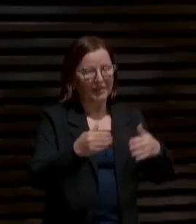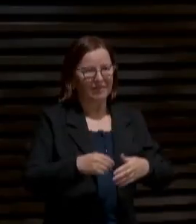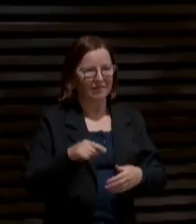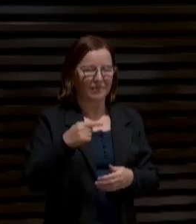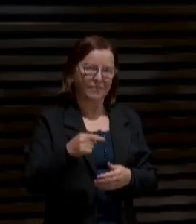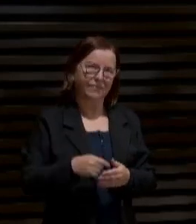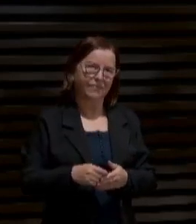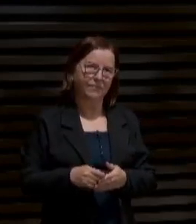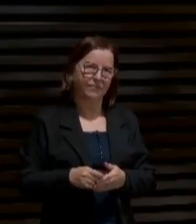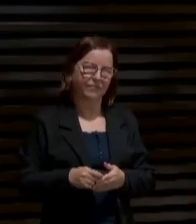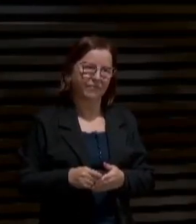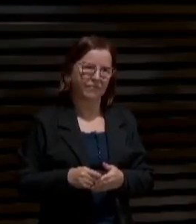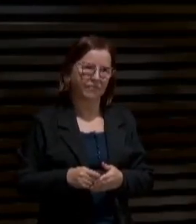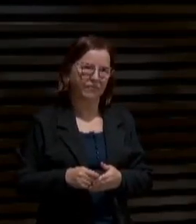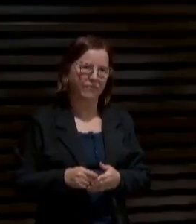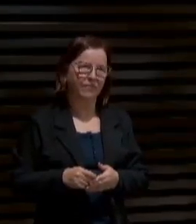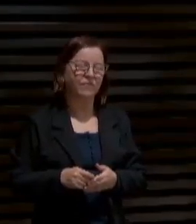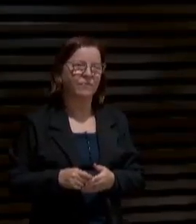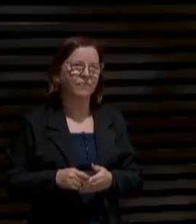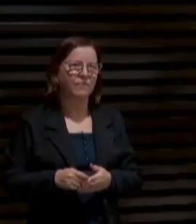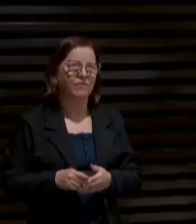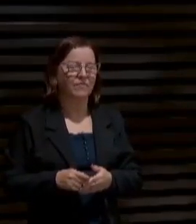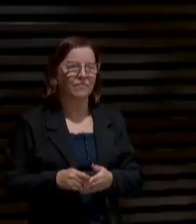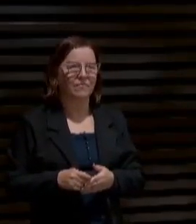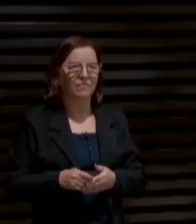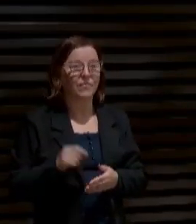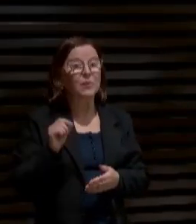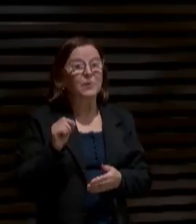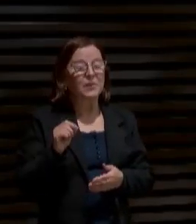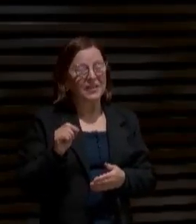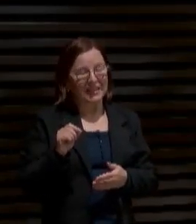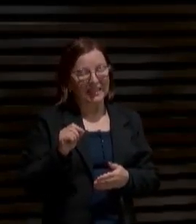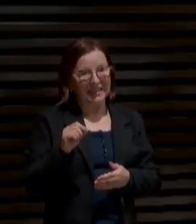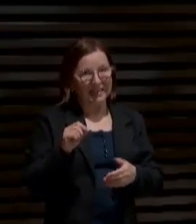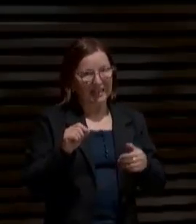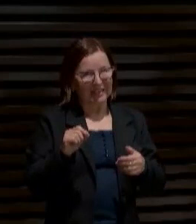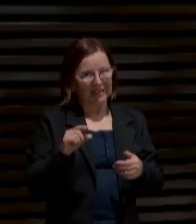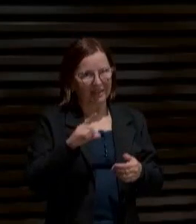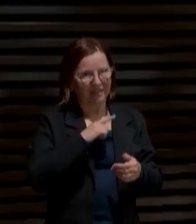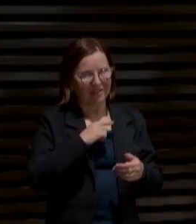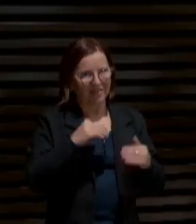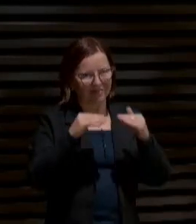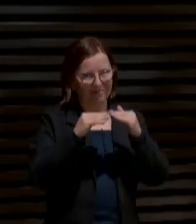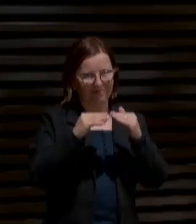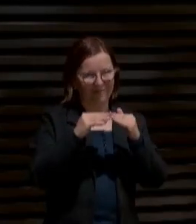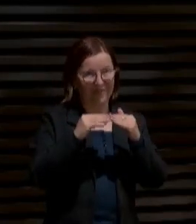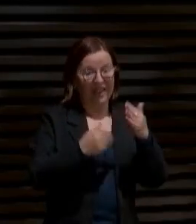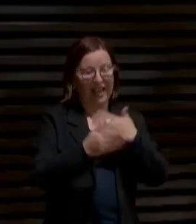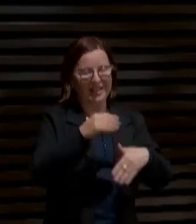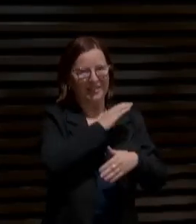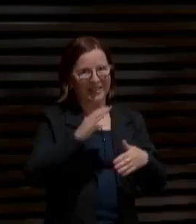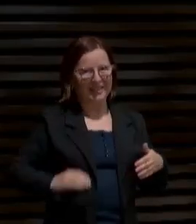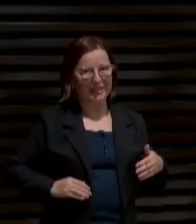é incomum que que eles têm ocorre por meio de Cristo e isso somente pela fé são